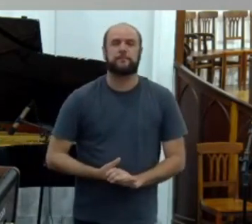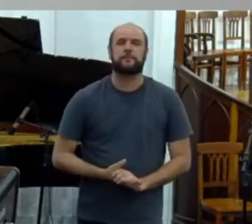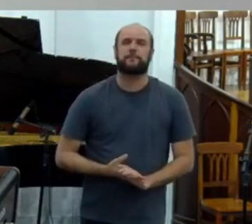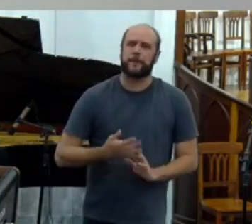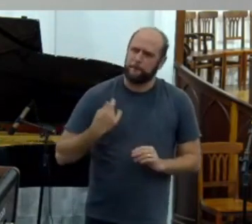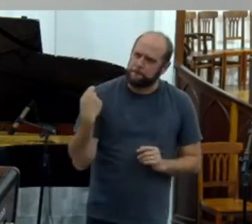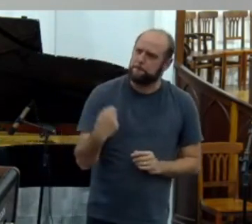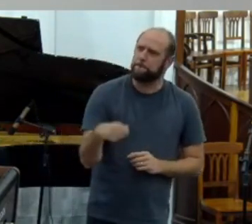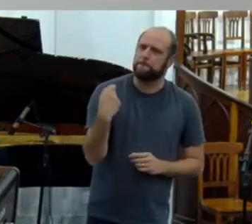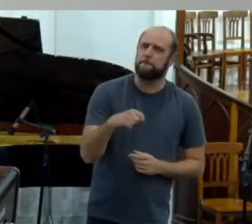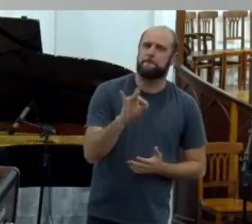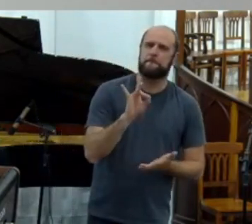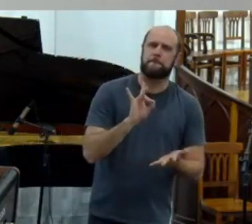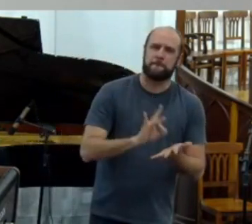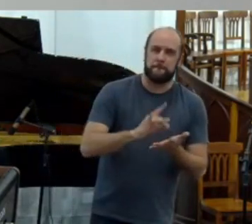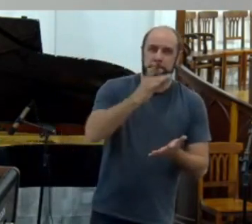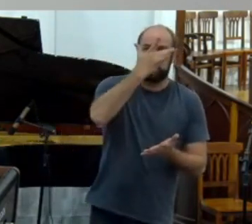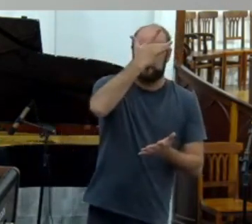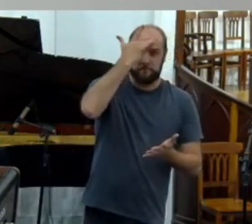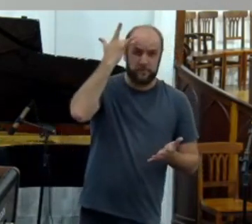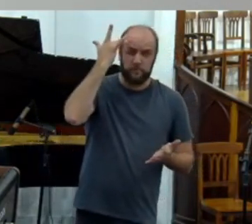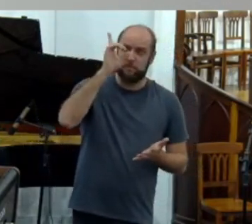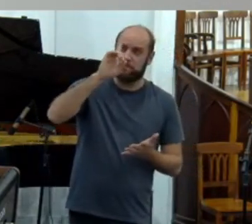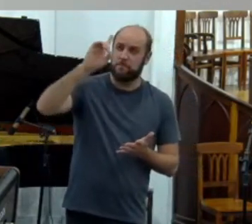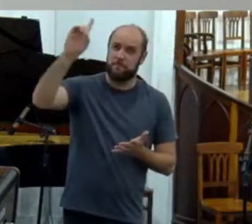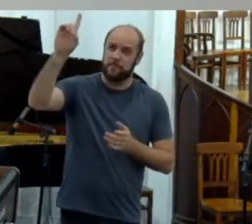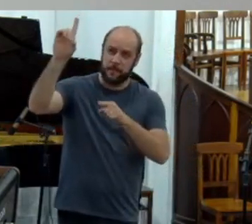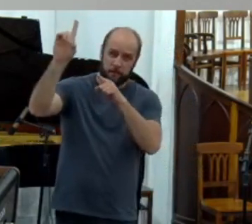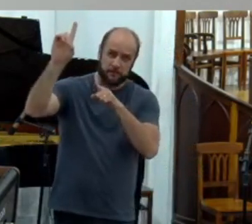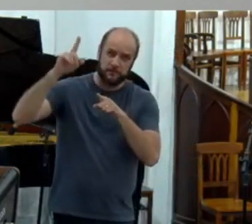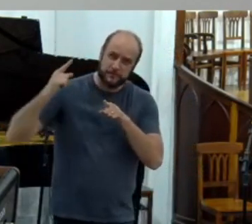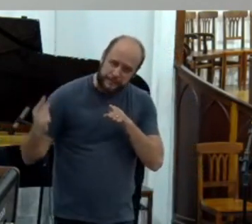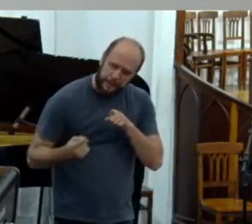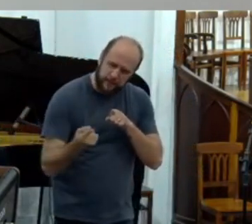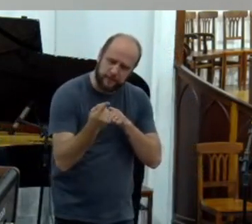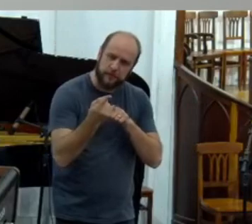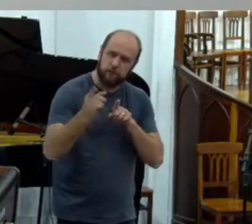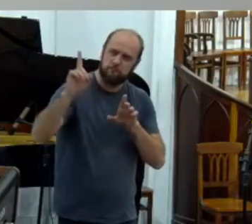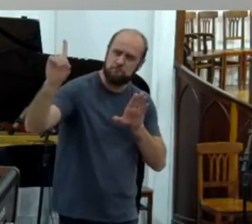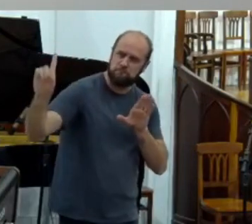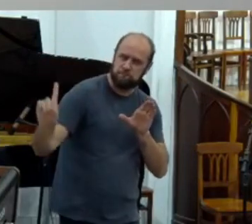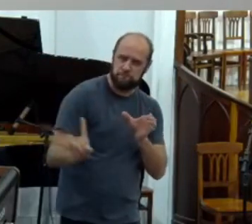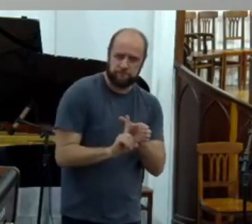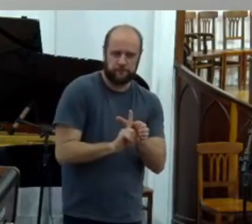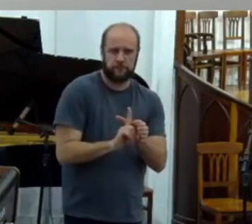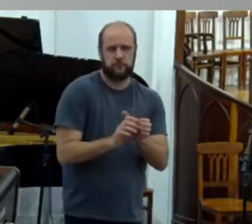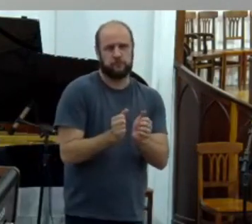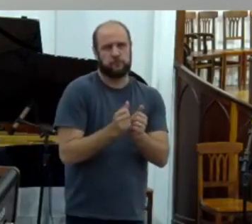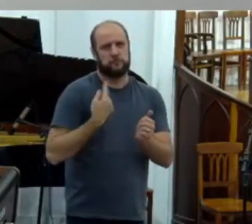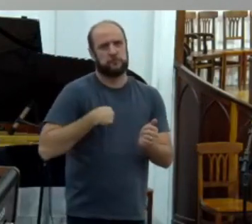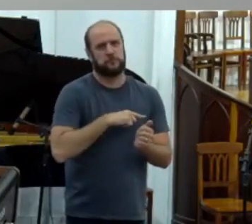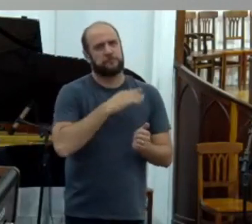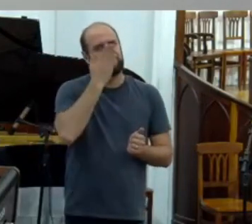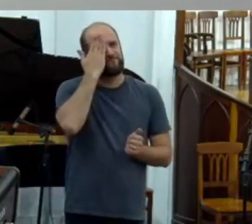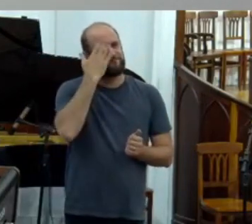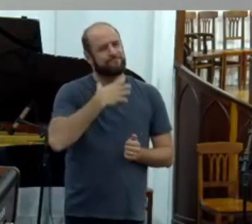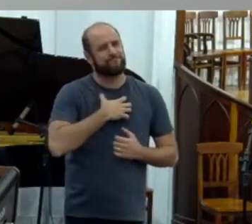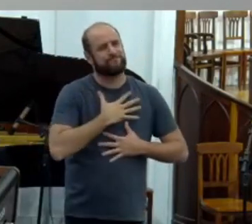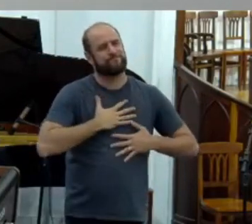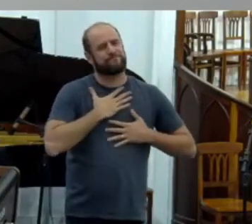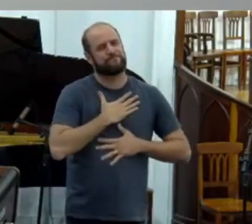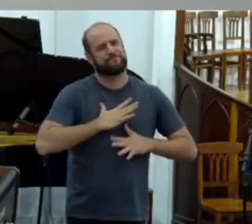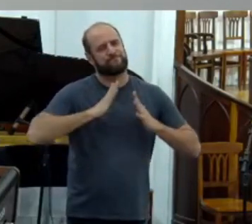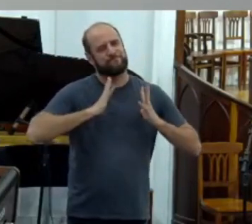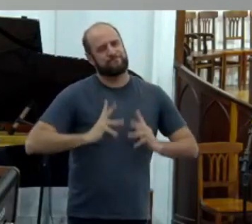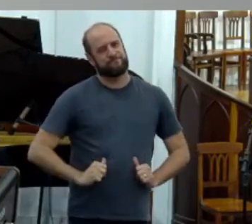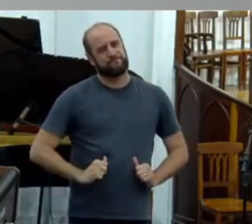É necessário que aquele que é eterno faça parte de nossa vida para que tenhamos plena satisfação.